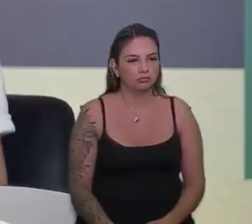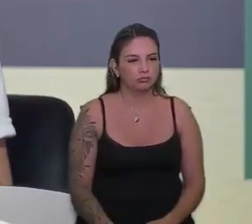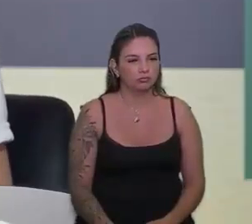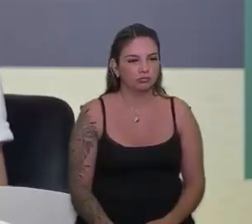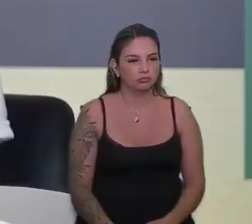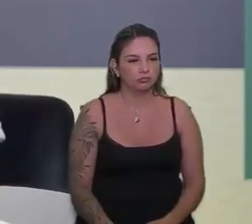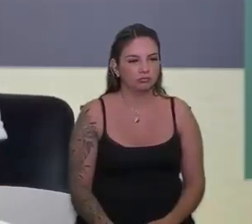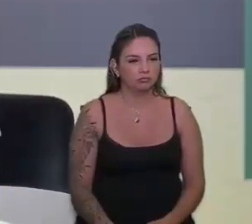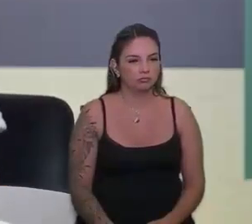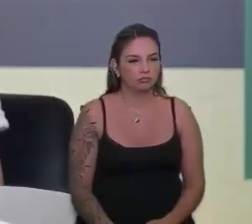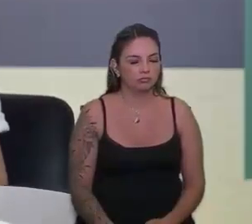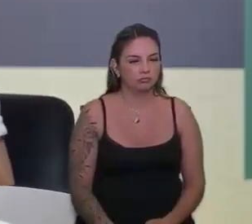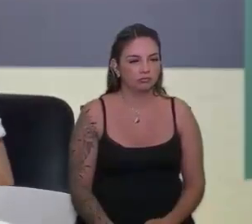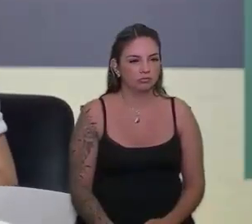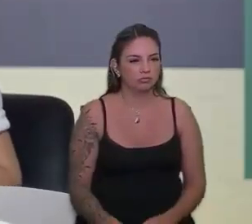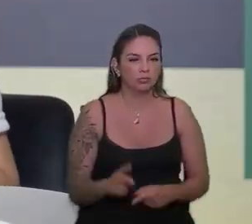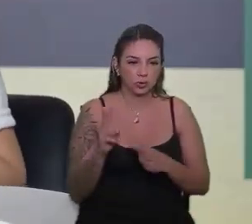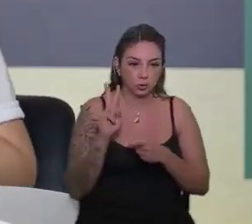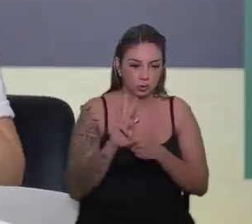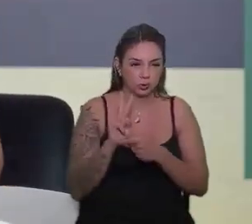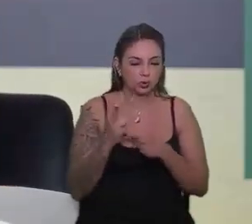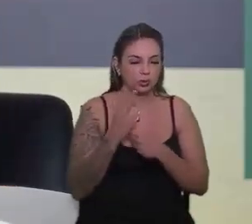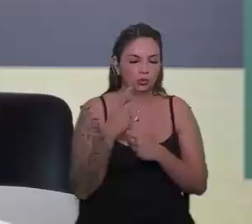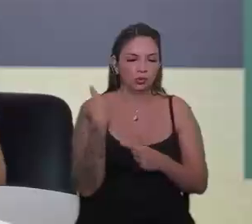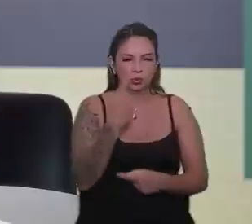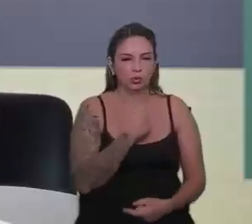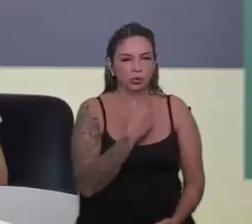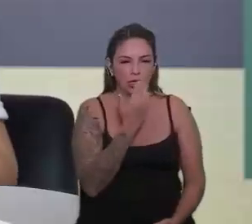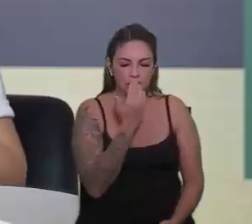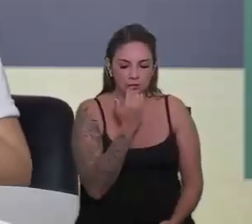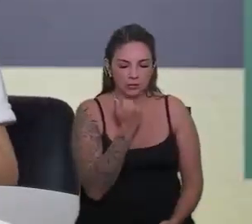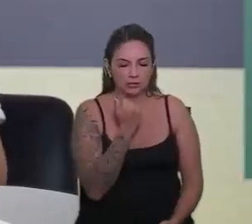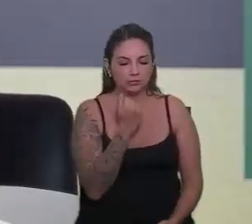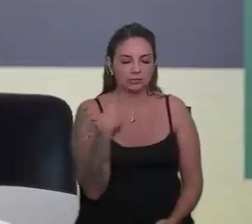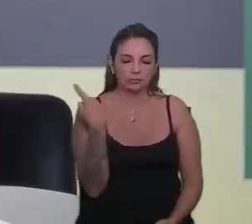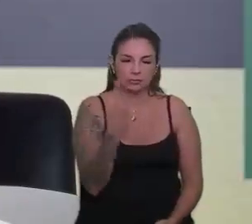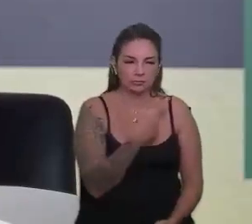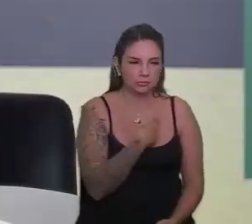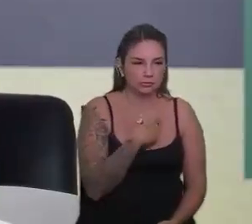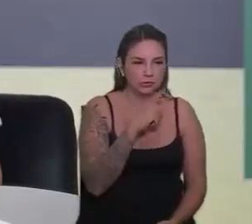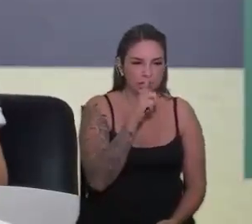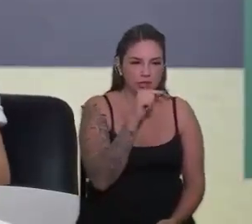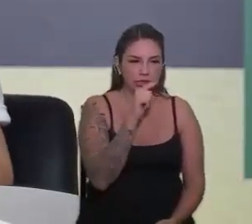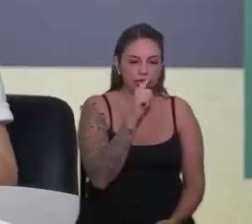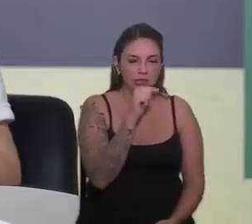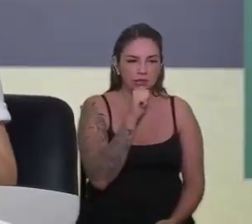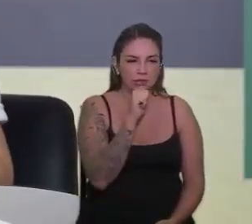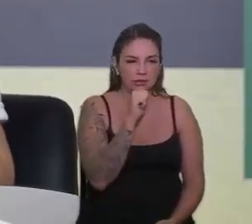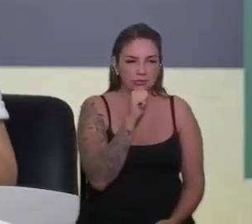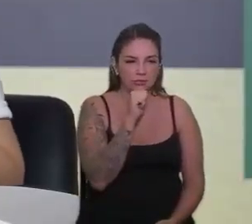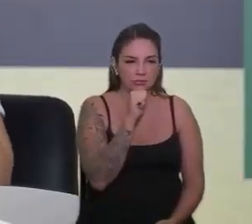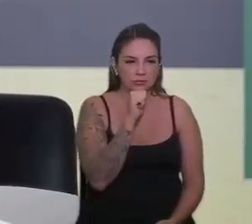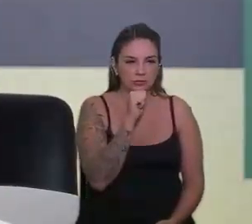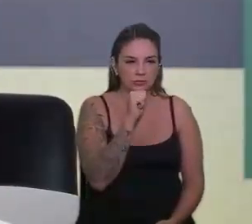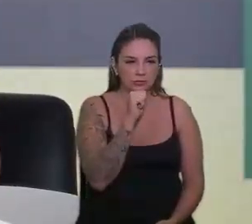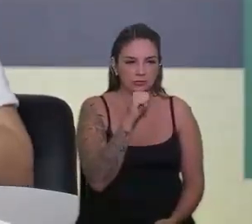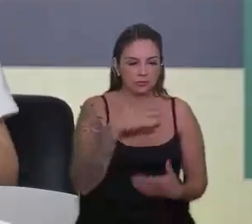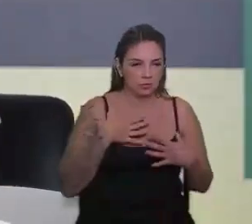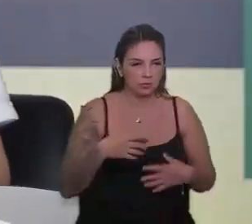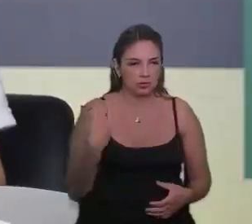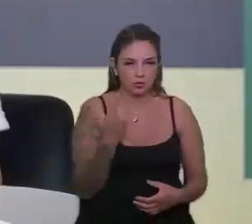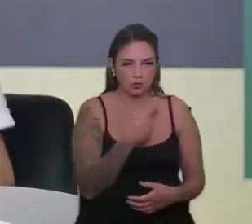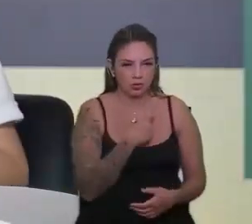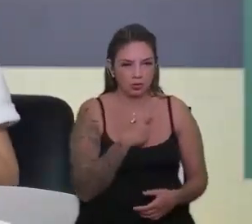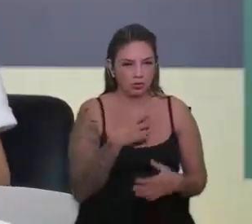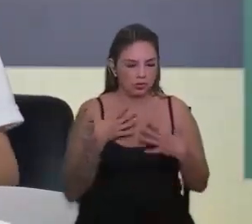nasce, mas como aquilo que cuida do nosso alimento, da nossa água. As roupas